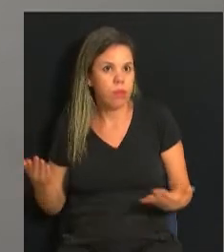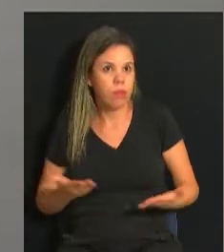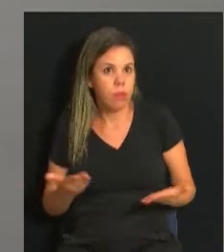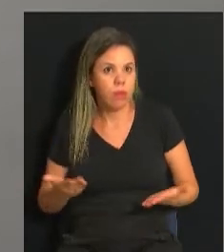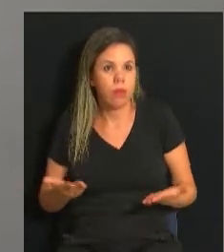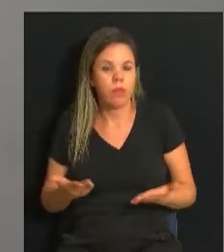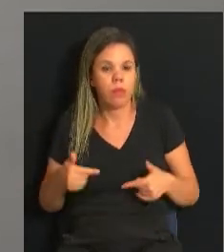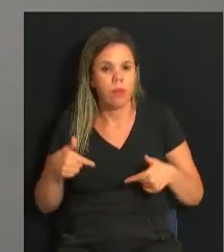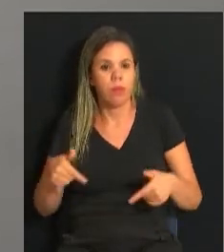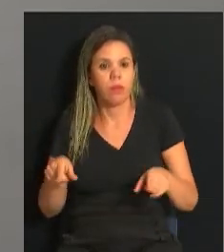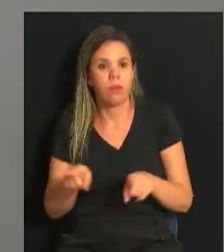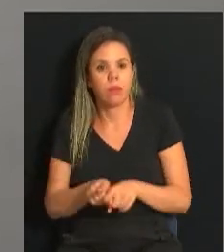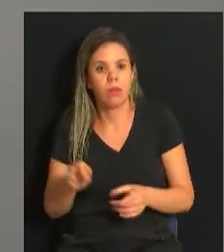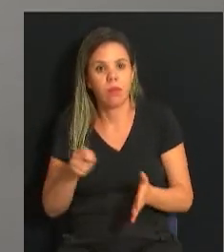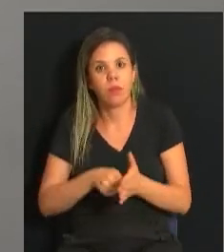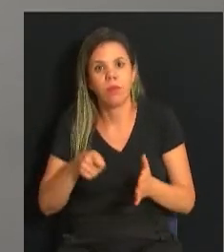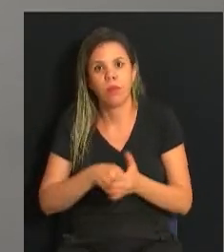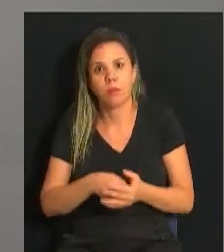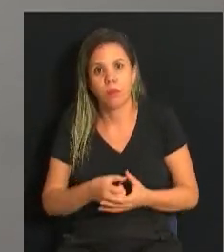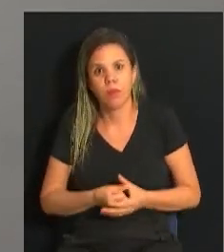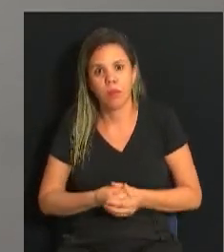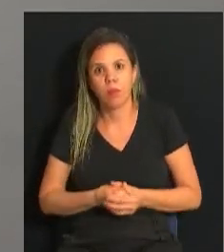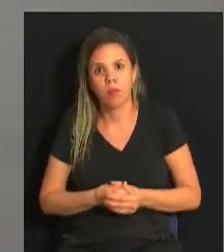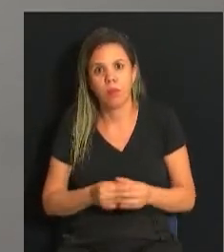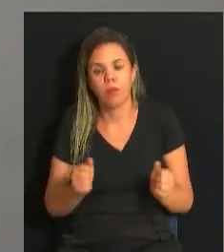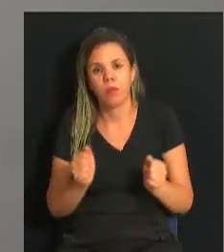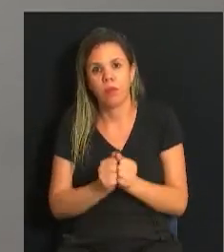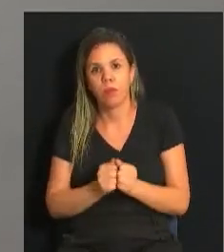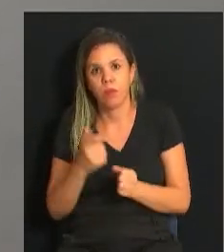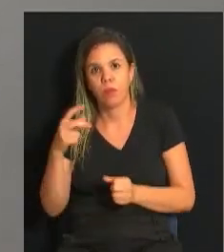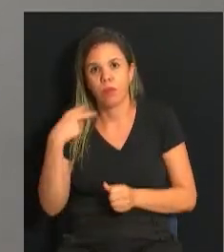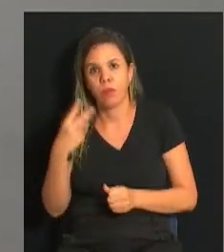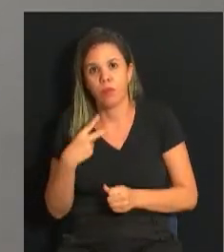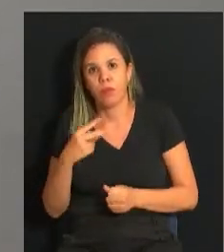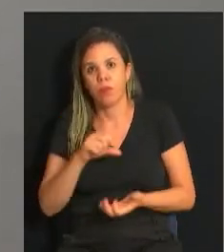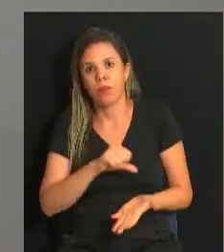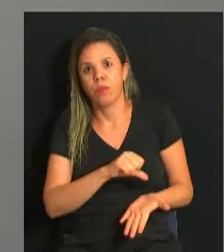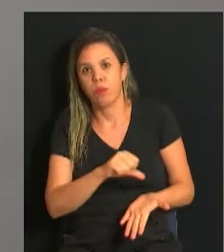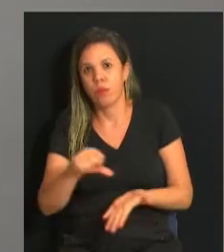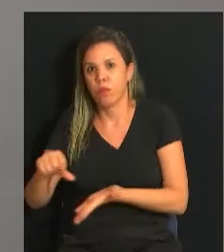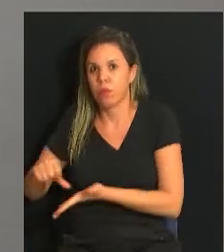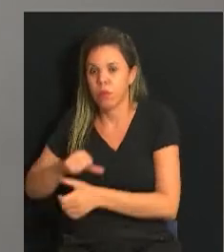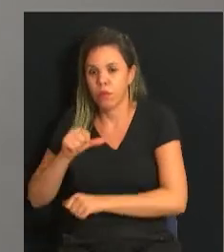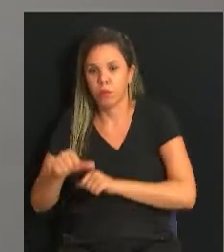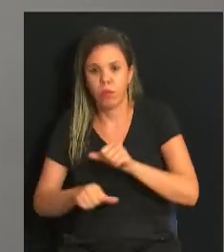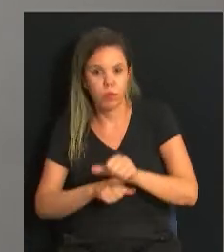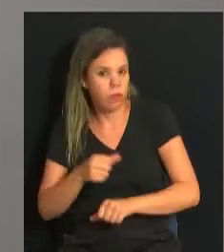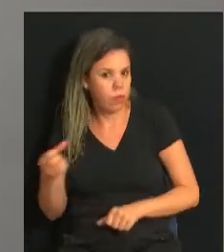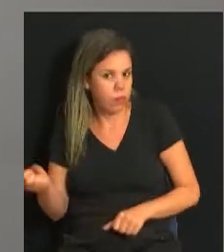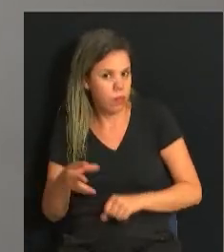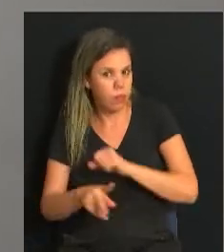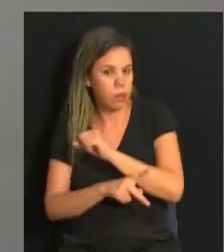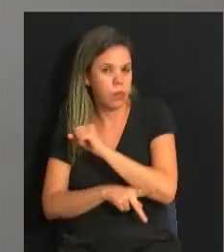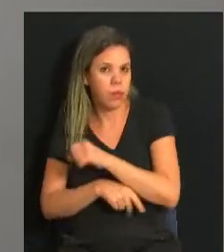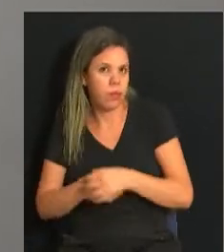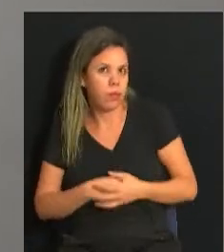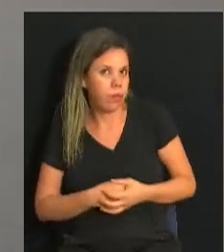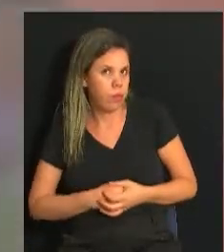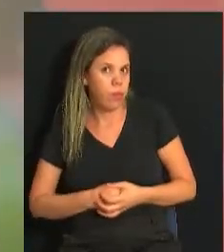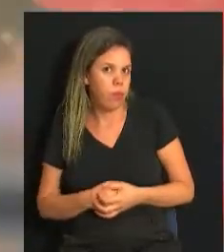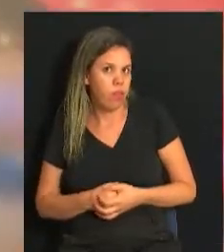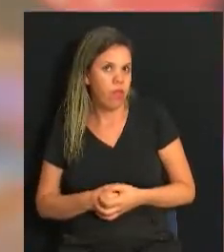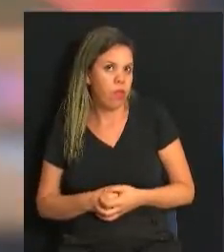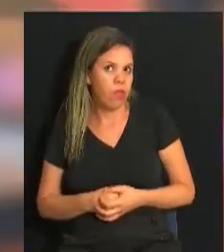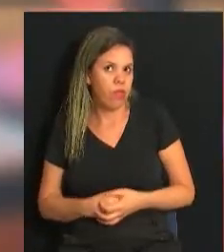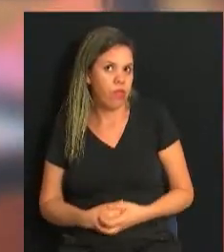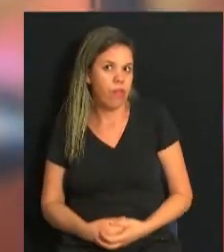estamos e usando também essa luta vamos juntar com outros vereadores da região para tornar essa nova ponte uma realidade